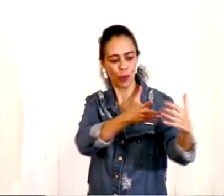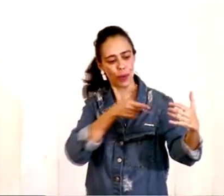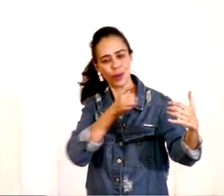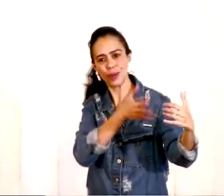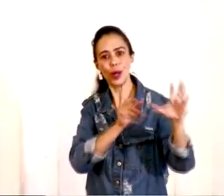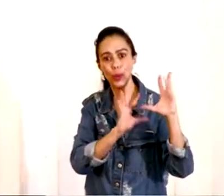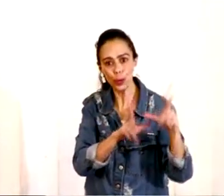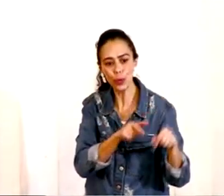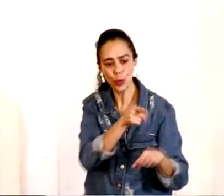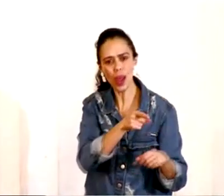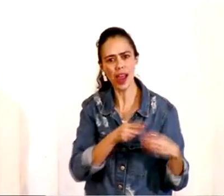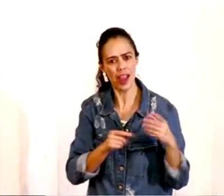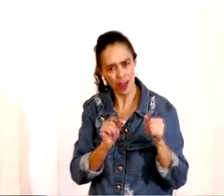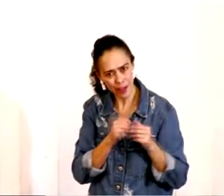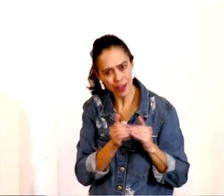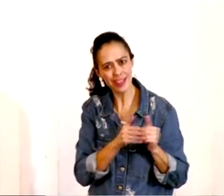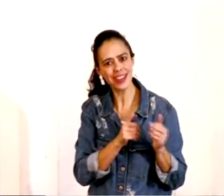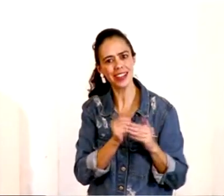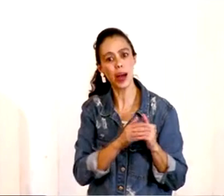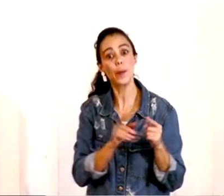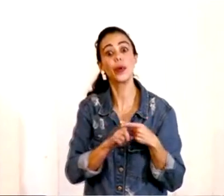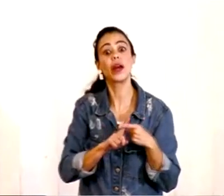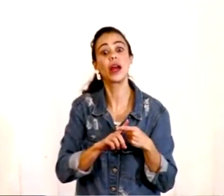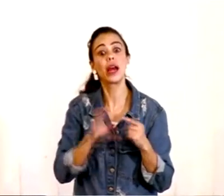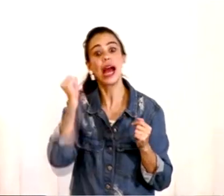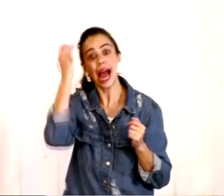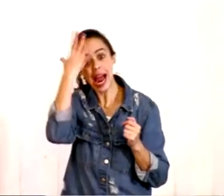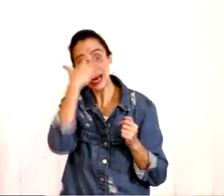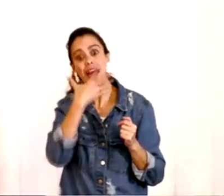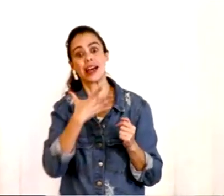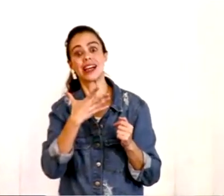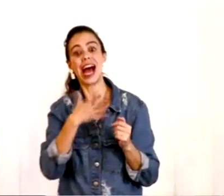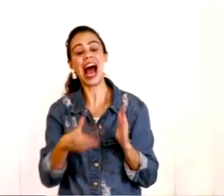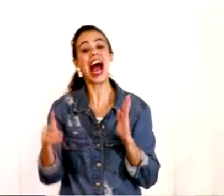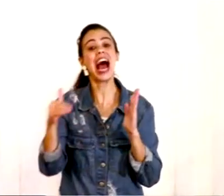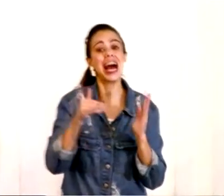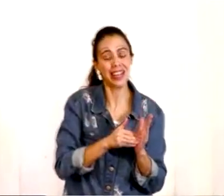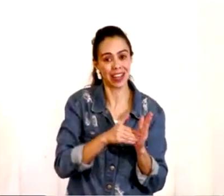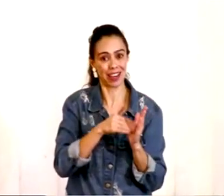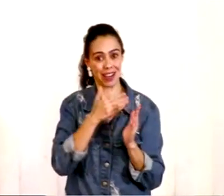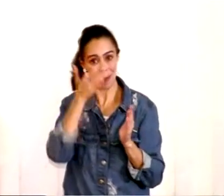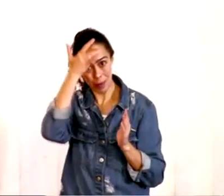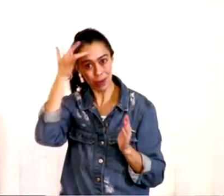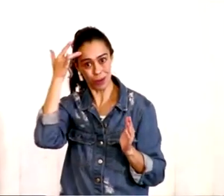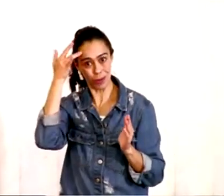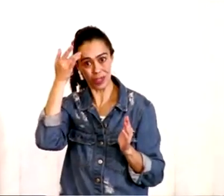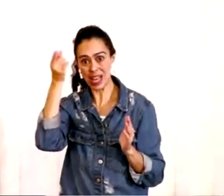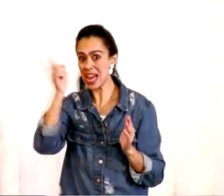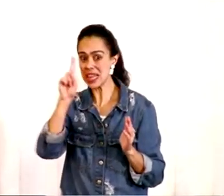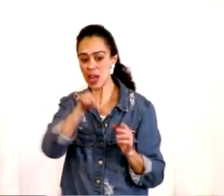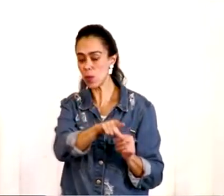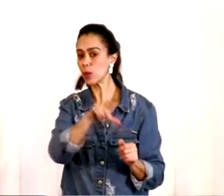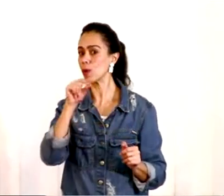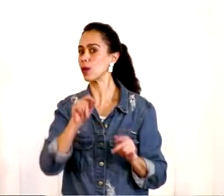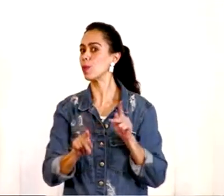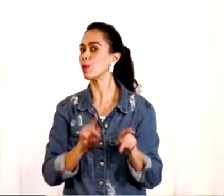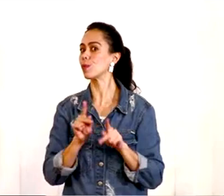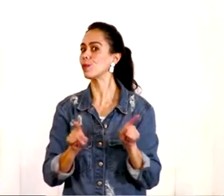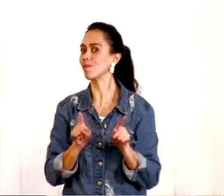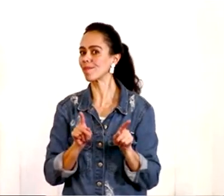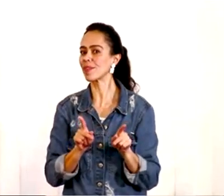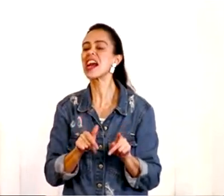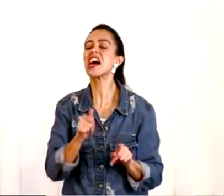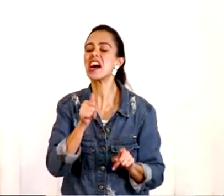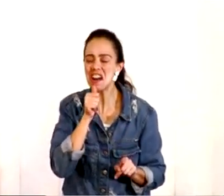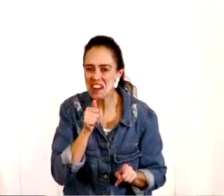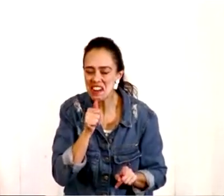Deus, na sua graça, permite que até homens ímpios e maus produzem coisas boas, não para